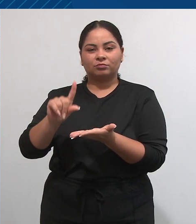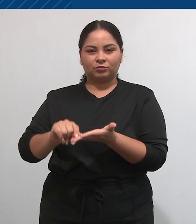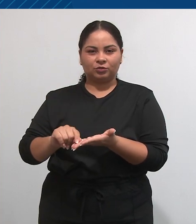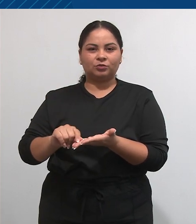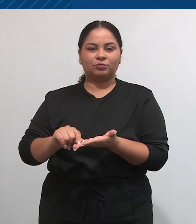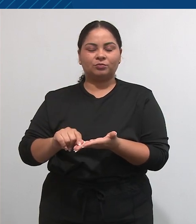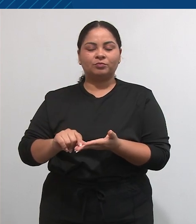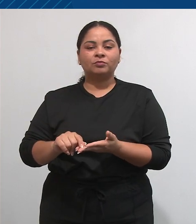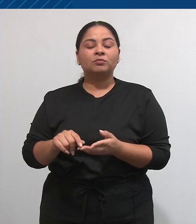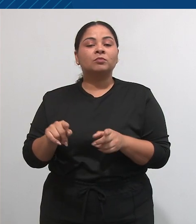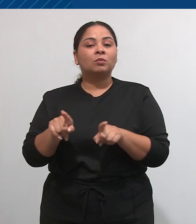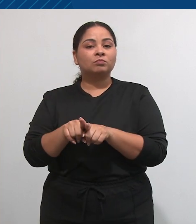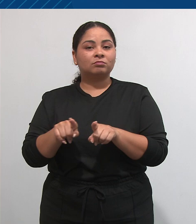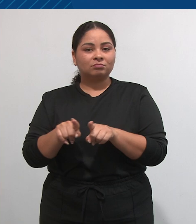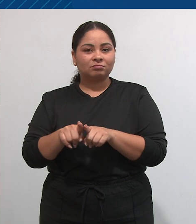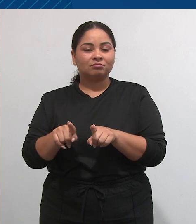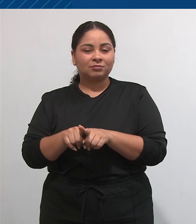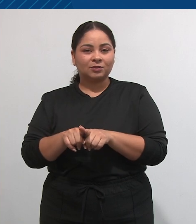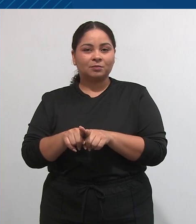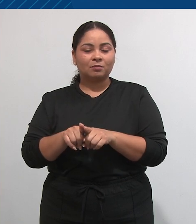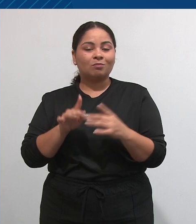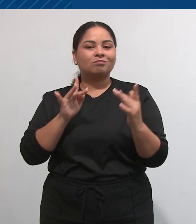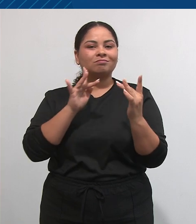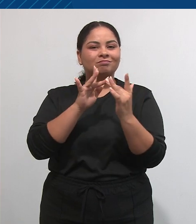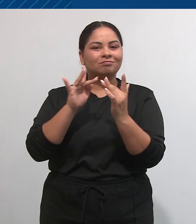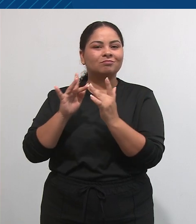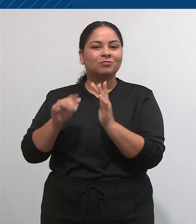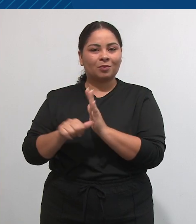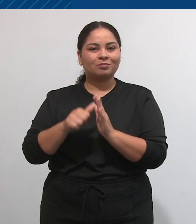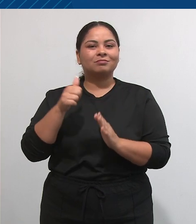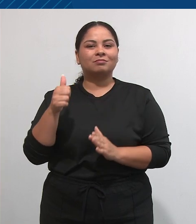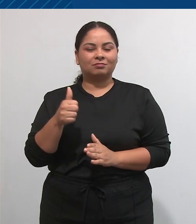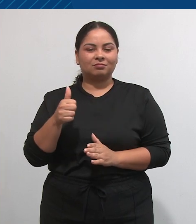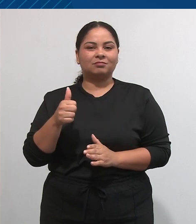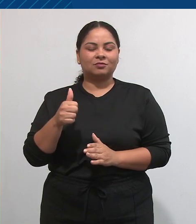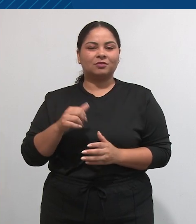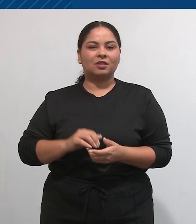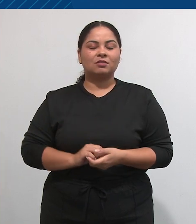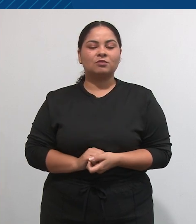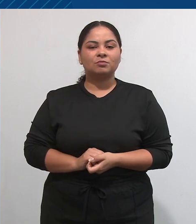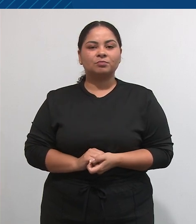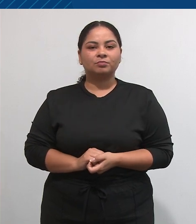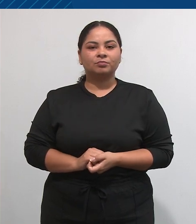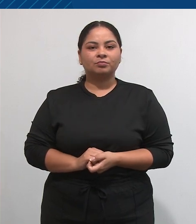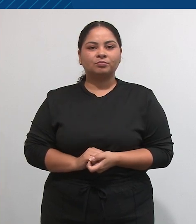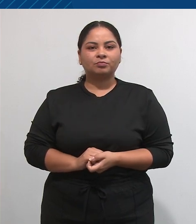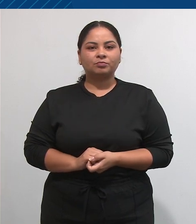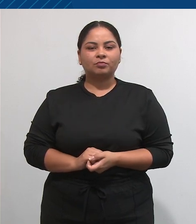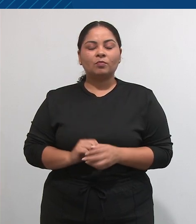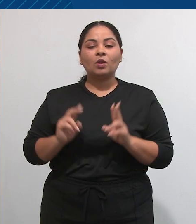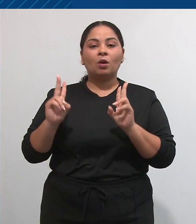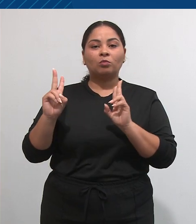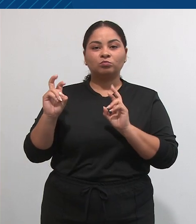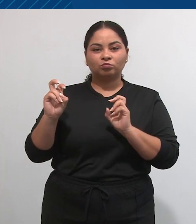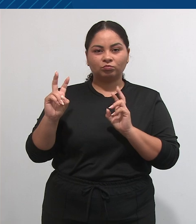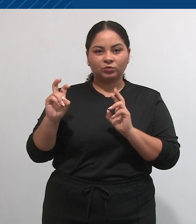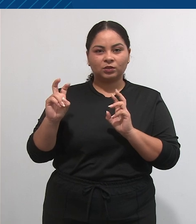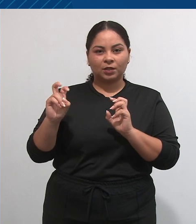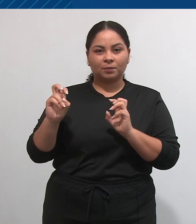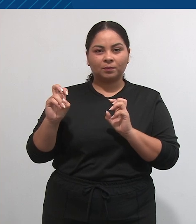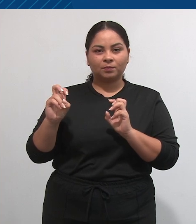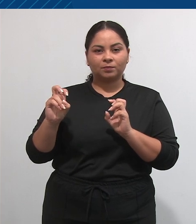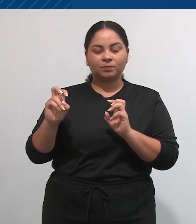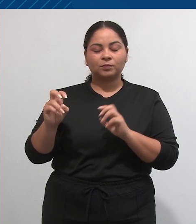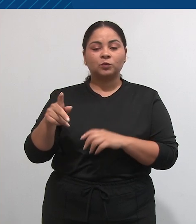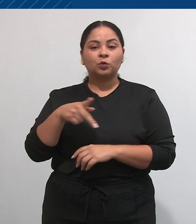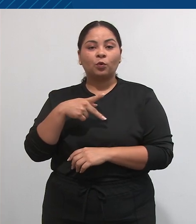dissertações, monografia. Foi a primeira vez também que eu tive contato. Ele foi um termo que quem, na verdade,